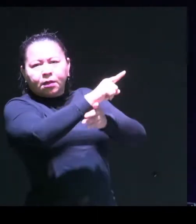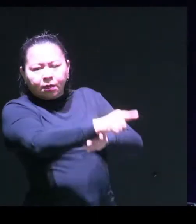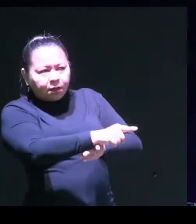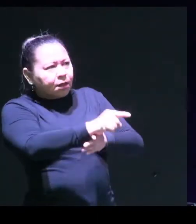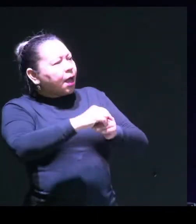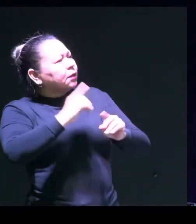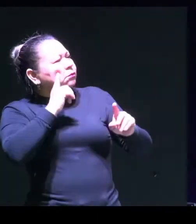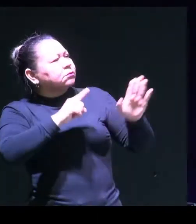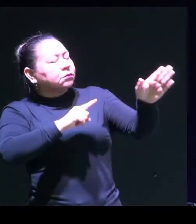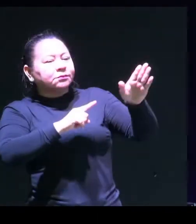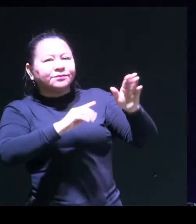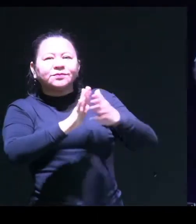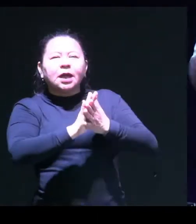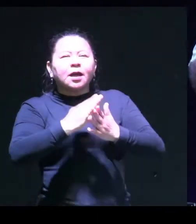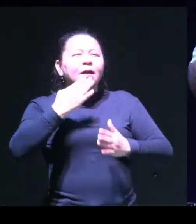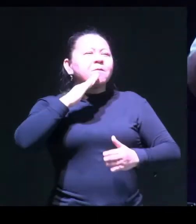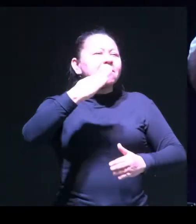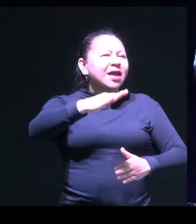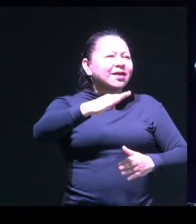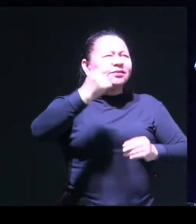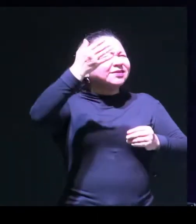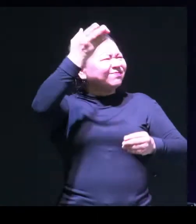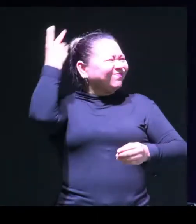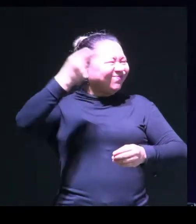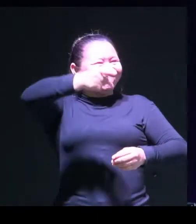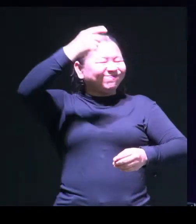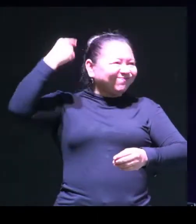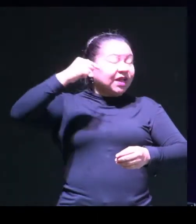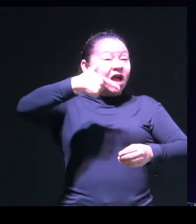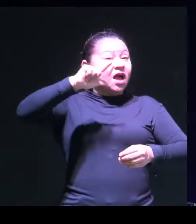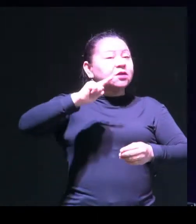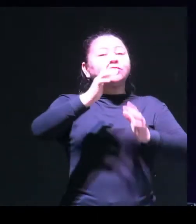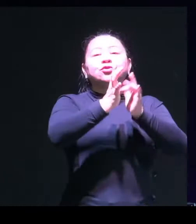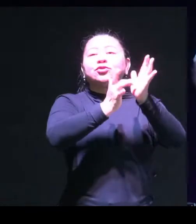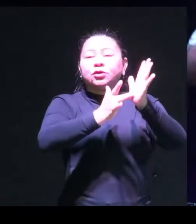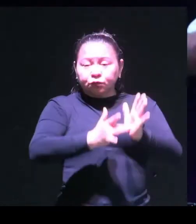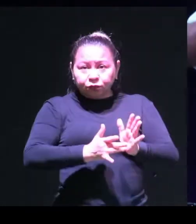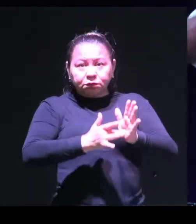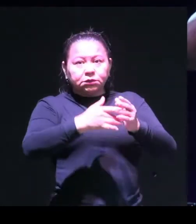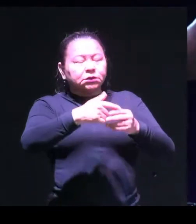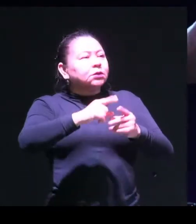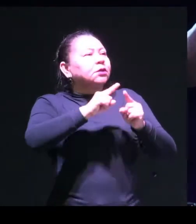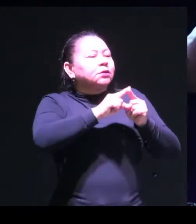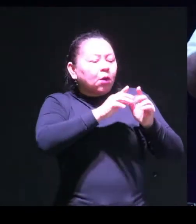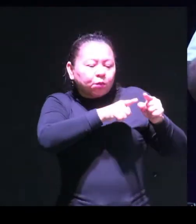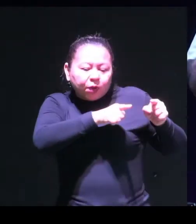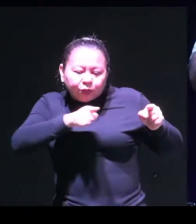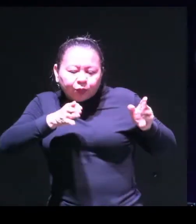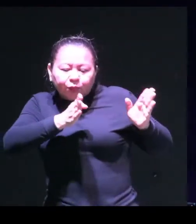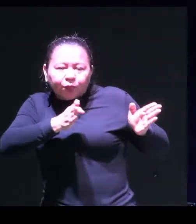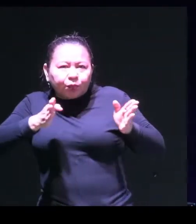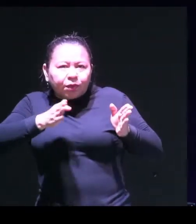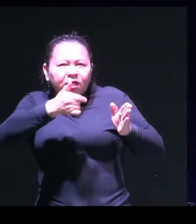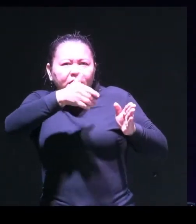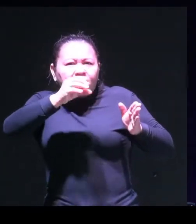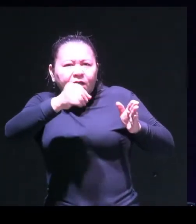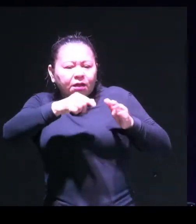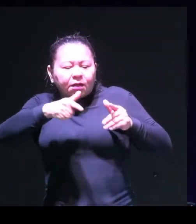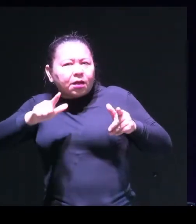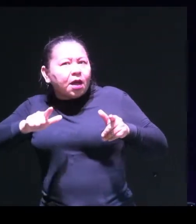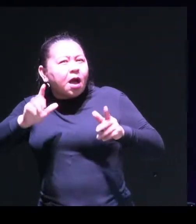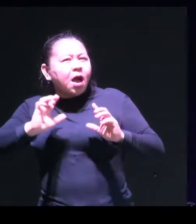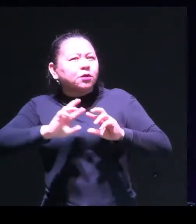de Zorobabel em 516 a.C. Então era um templo esplêndido. 10 anos antes de